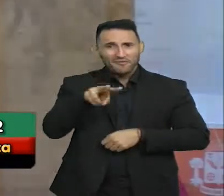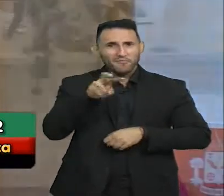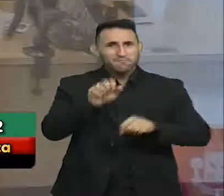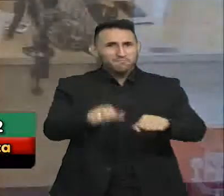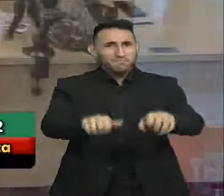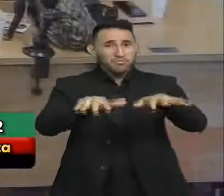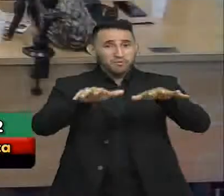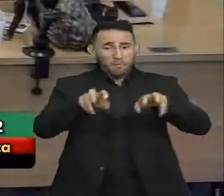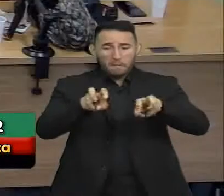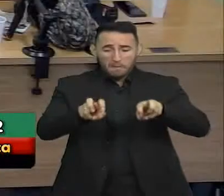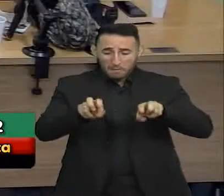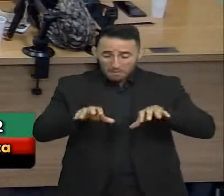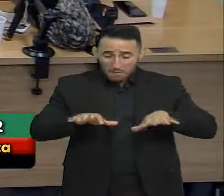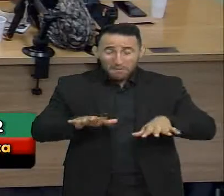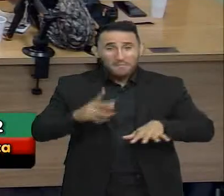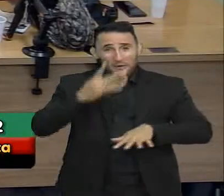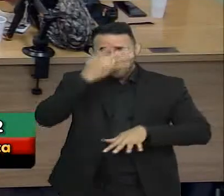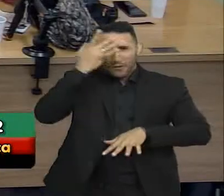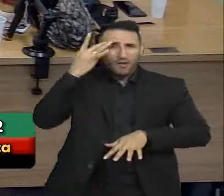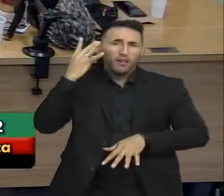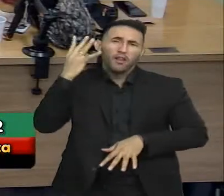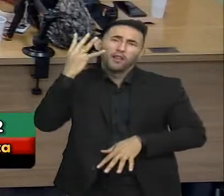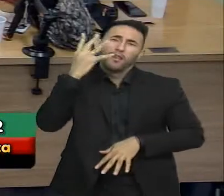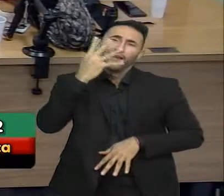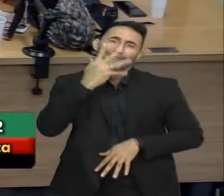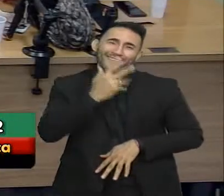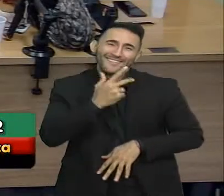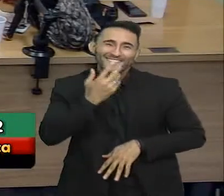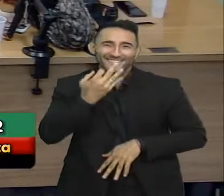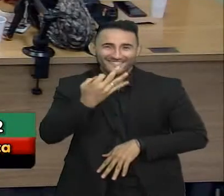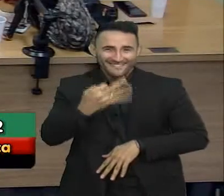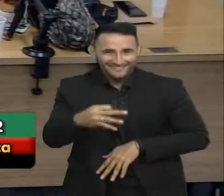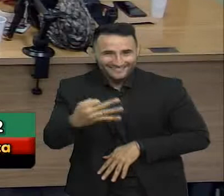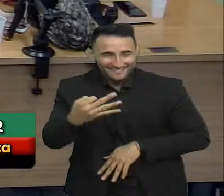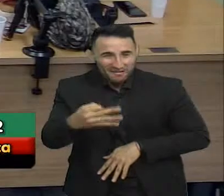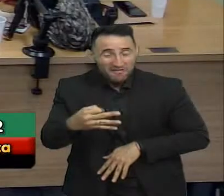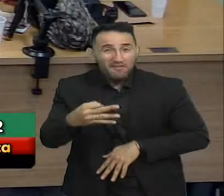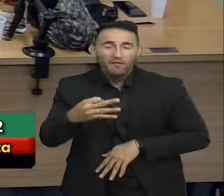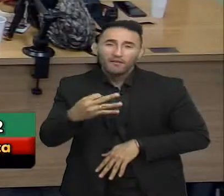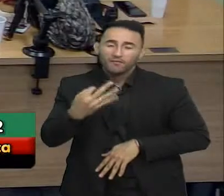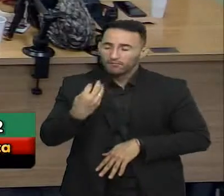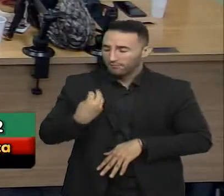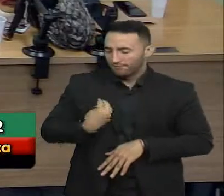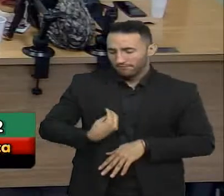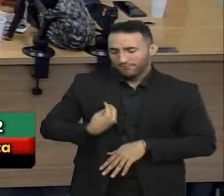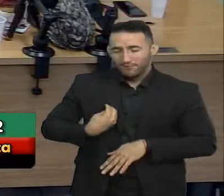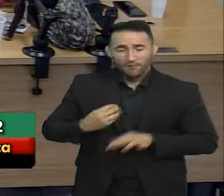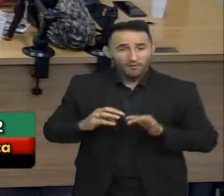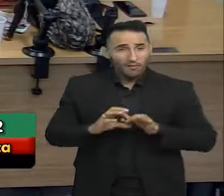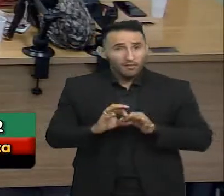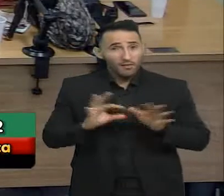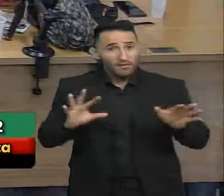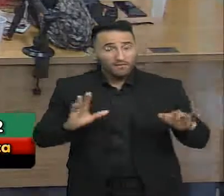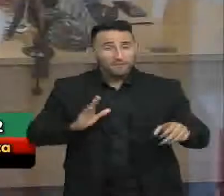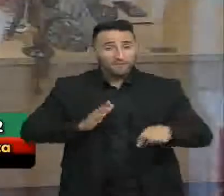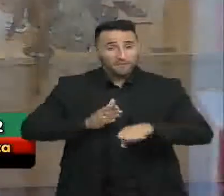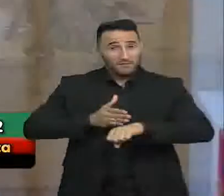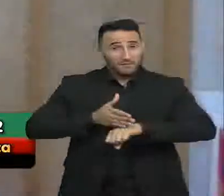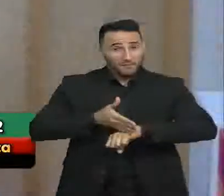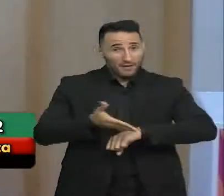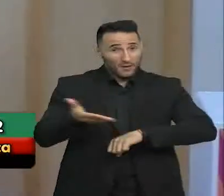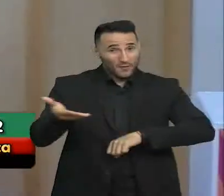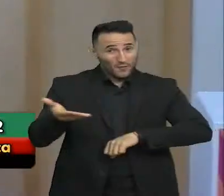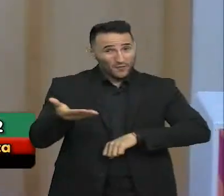repleta de pessoas lindas, né? Que dispõem um pouco do seu tempo para estar aqui